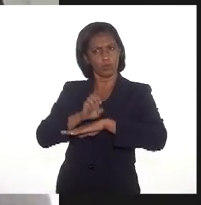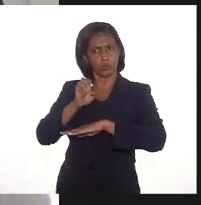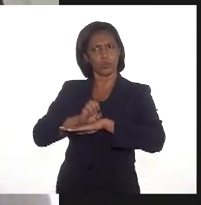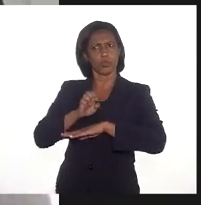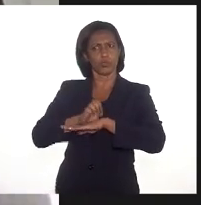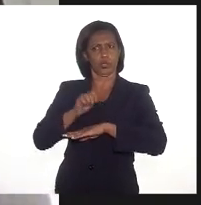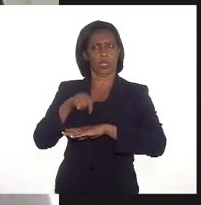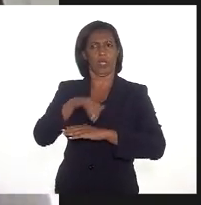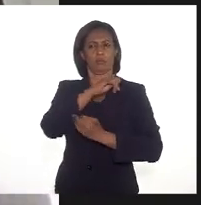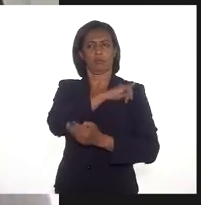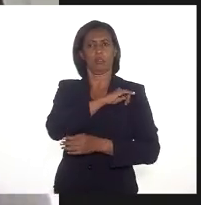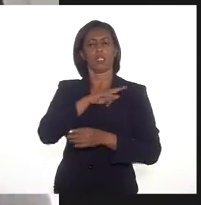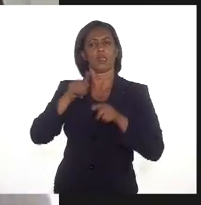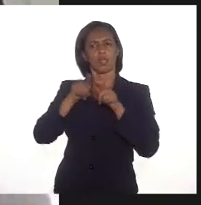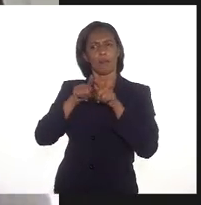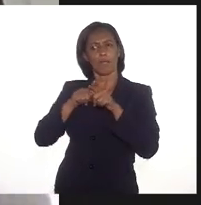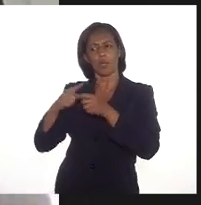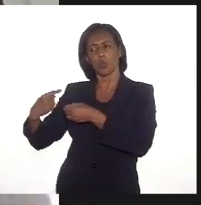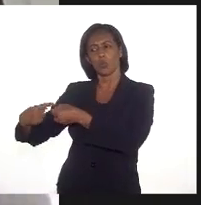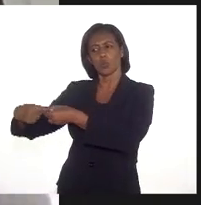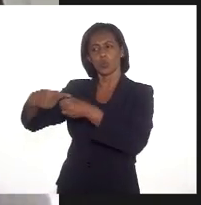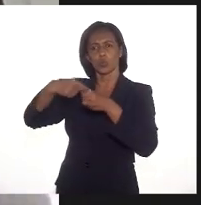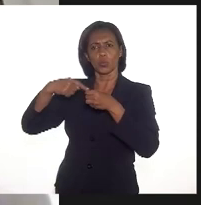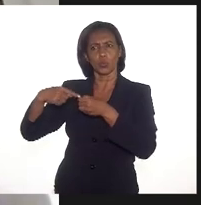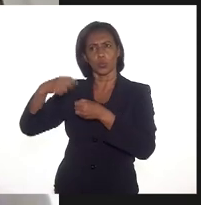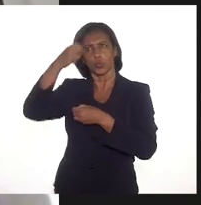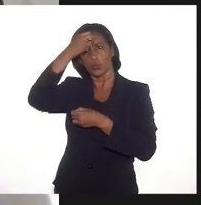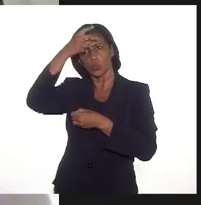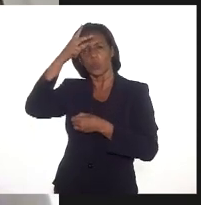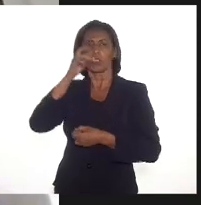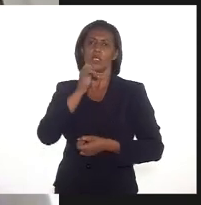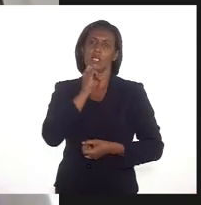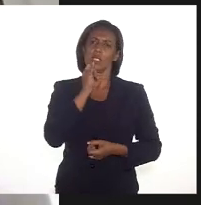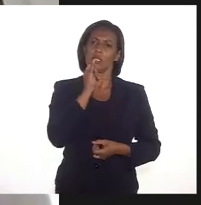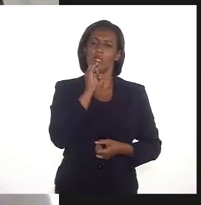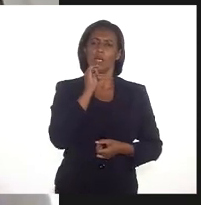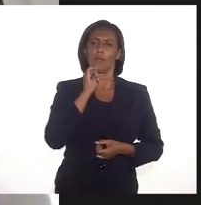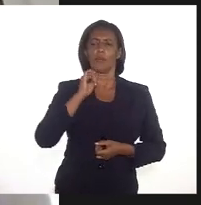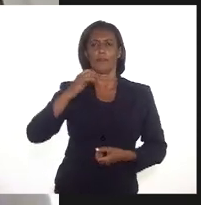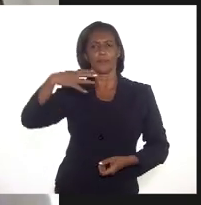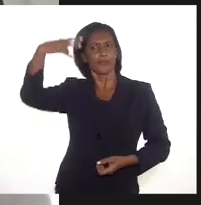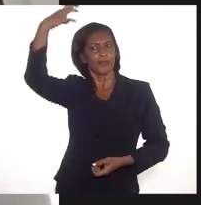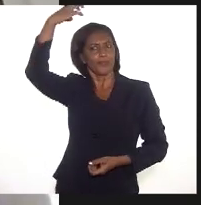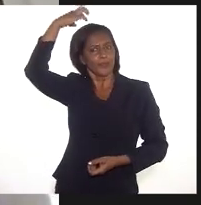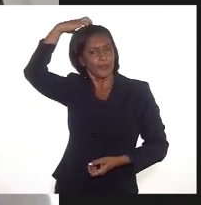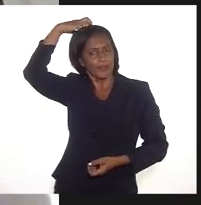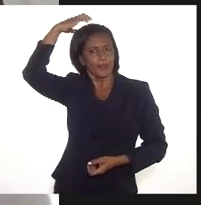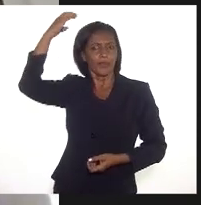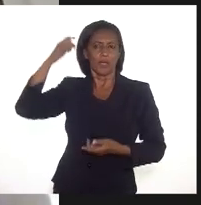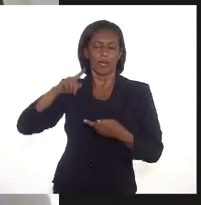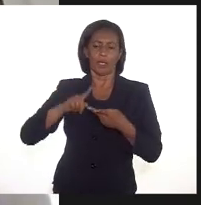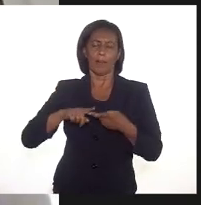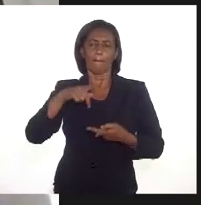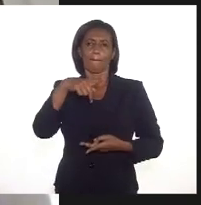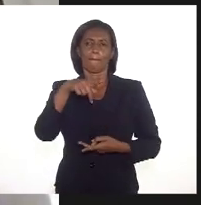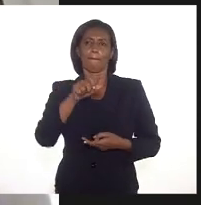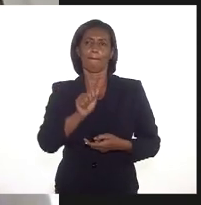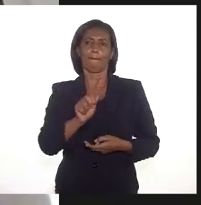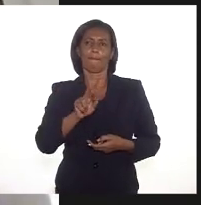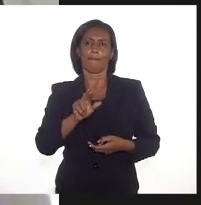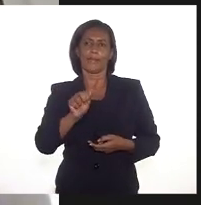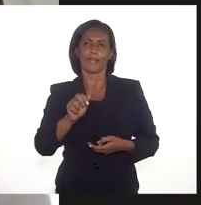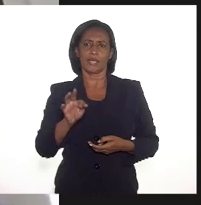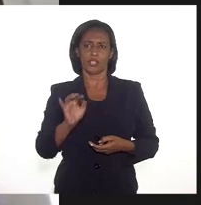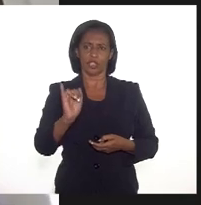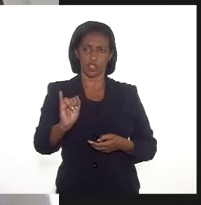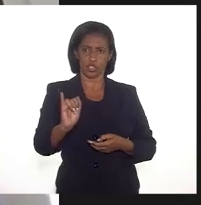também em muitos dos municípios, a exemplo do município de Angra dos Reis e Paraty, como mencionado também